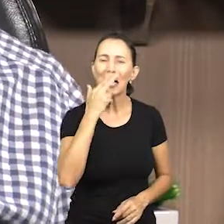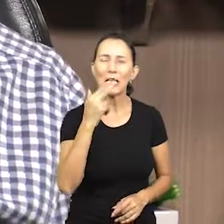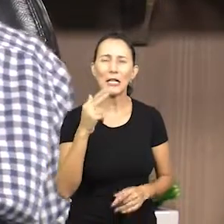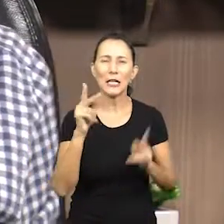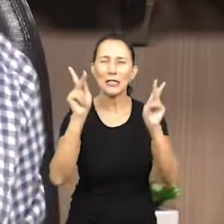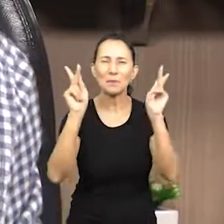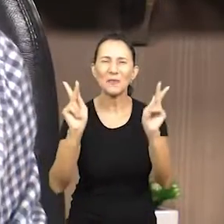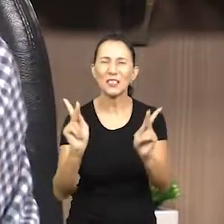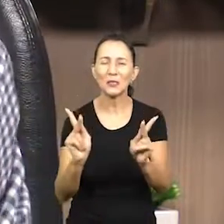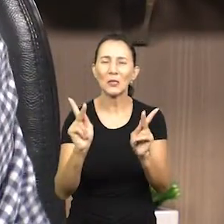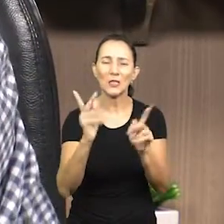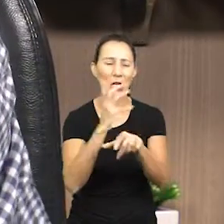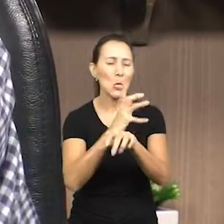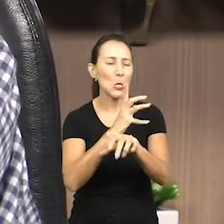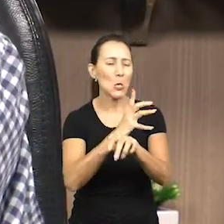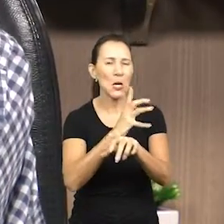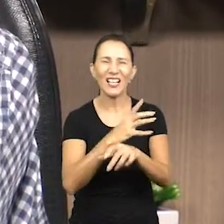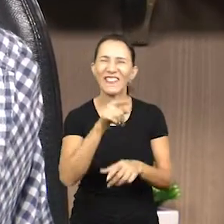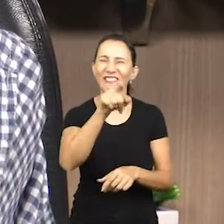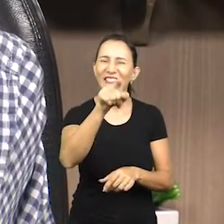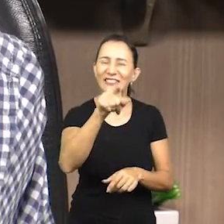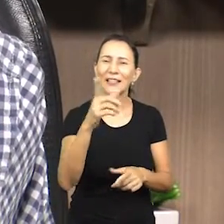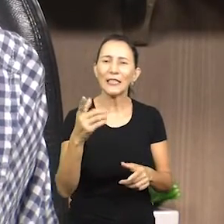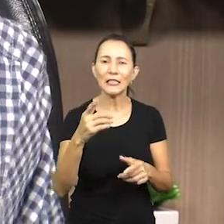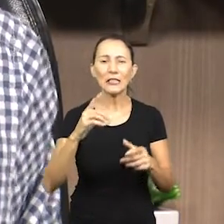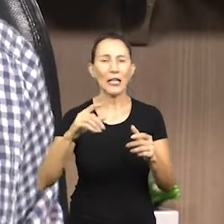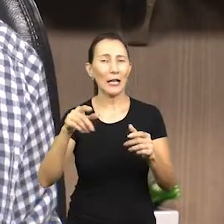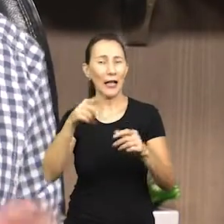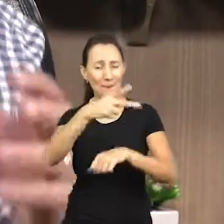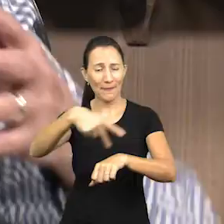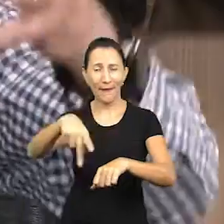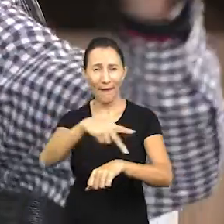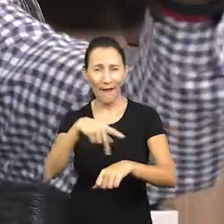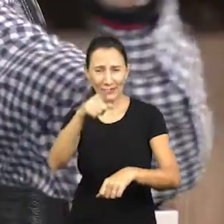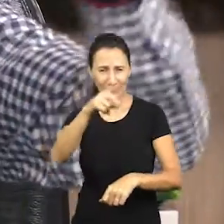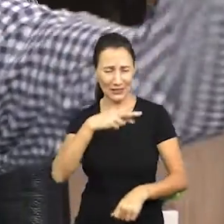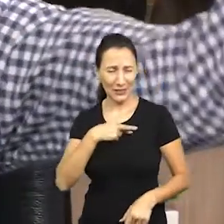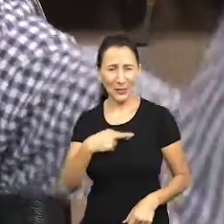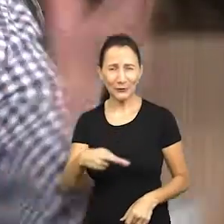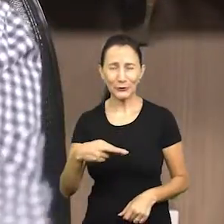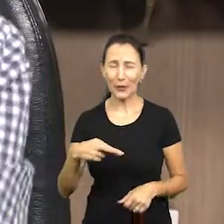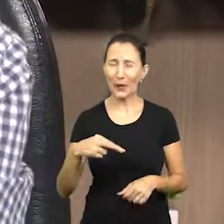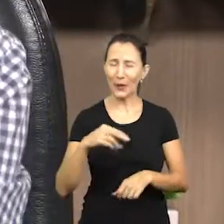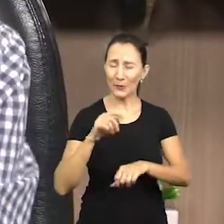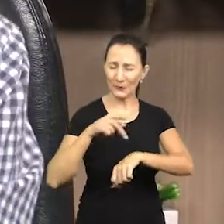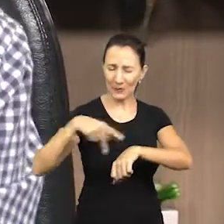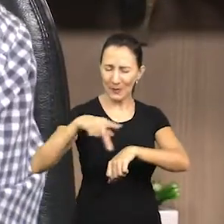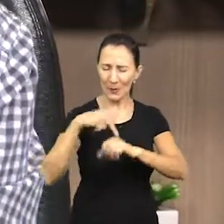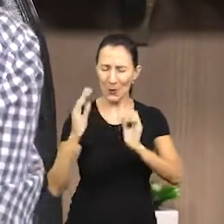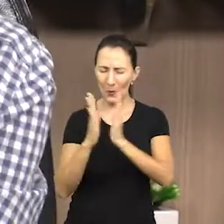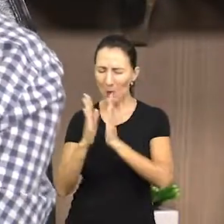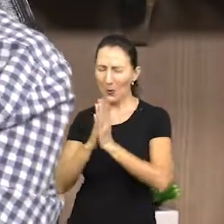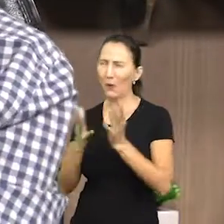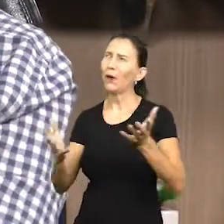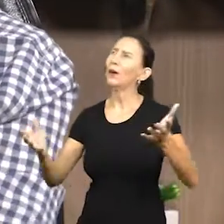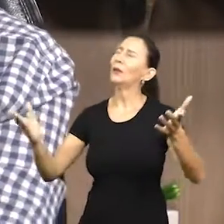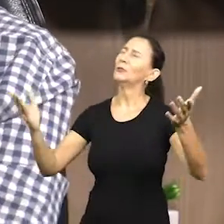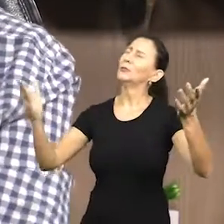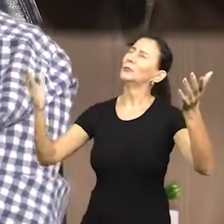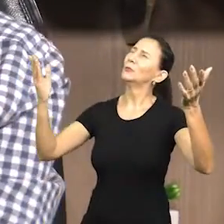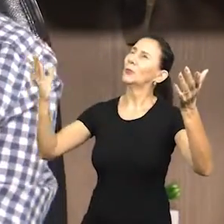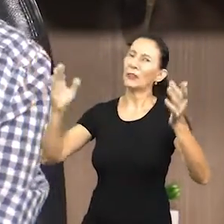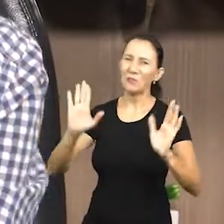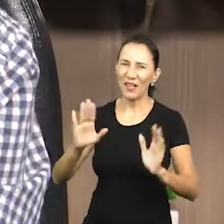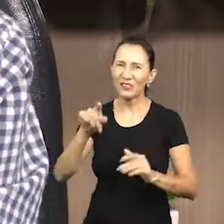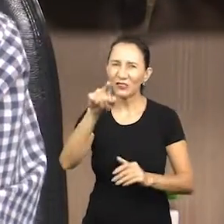caiados, fazem lindas orações na praça, vocês são maravilhosos aí nas palavras, mas entram nas casas